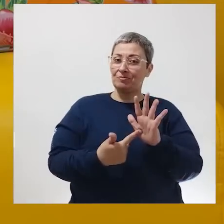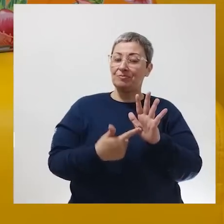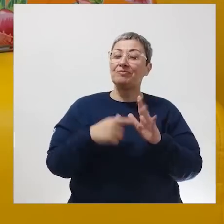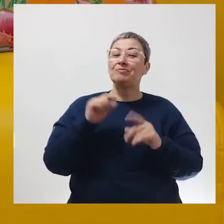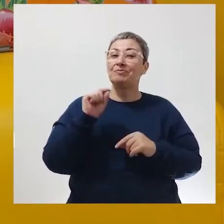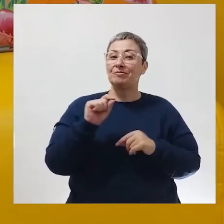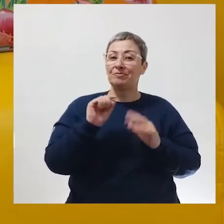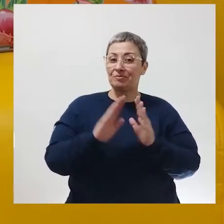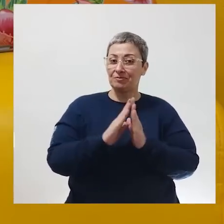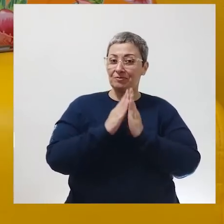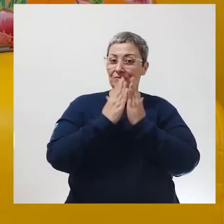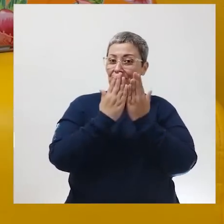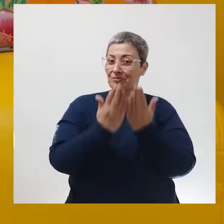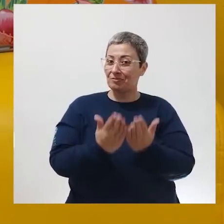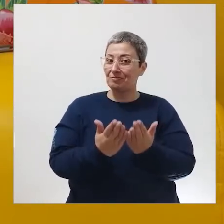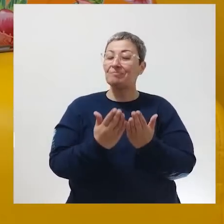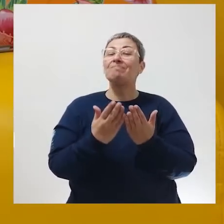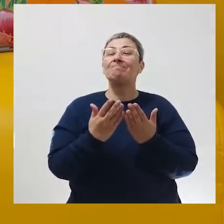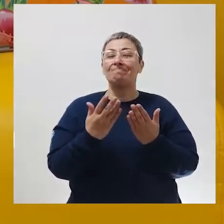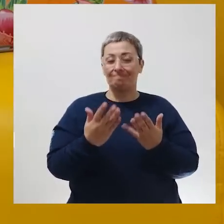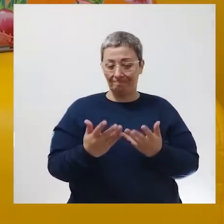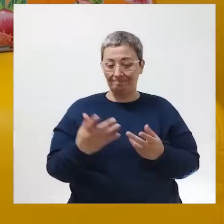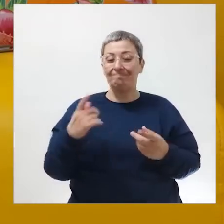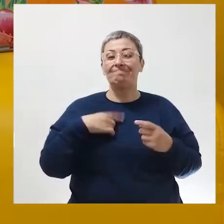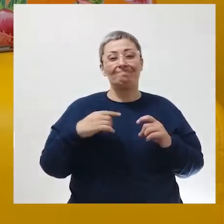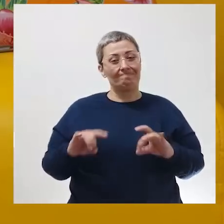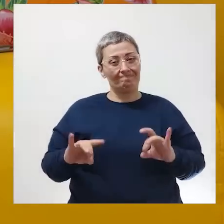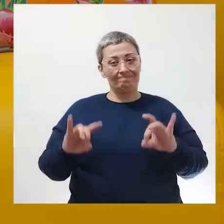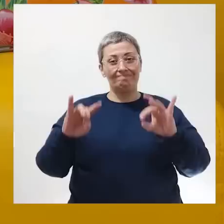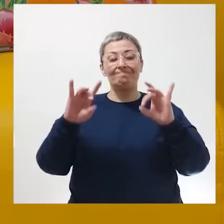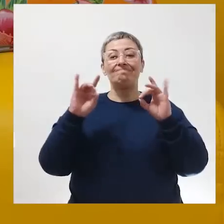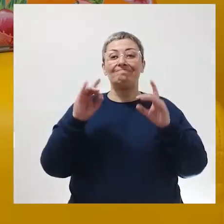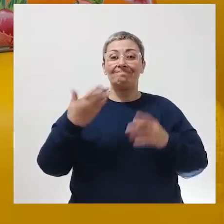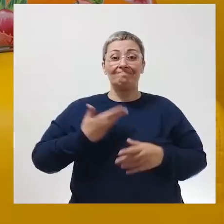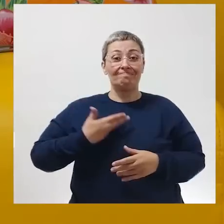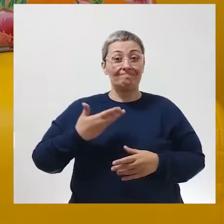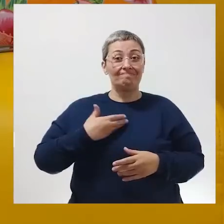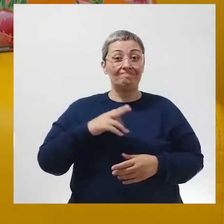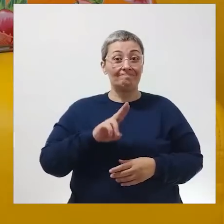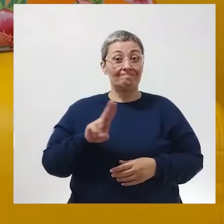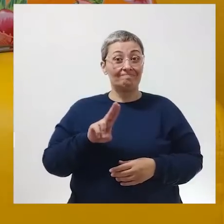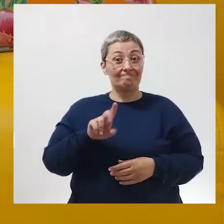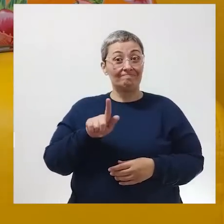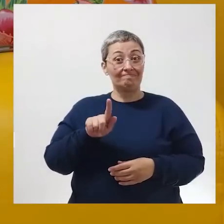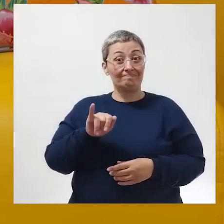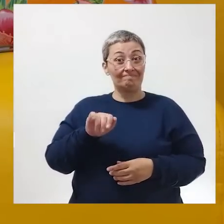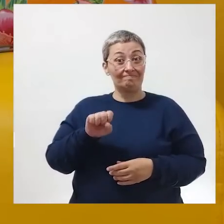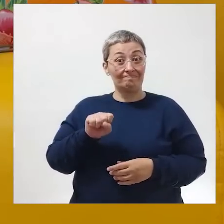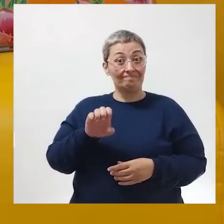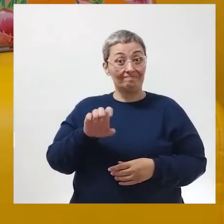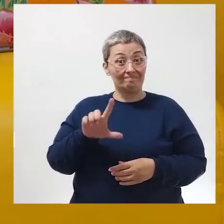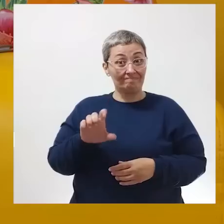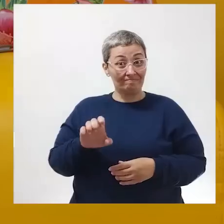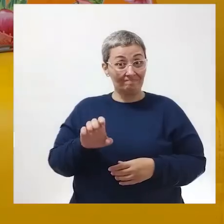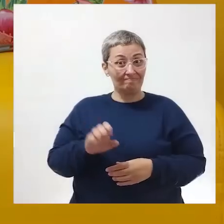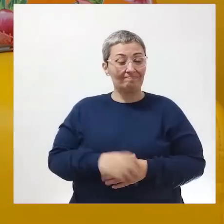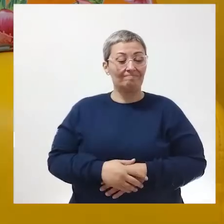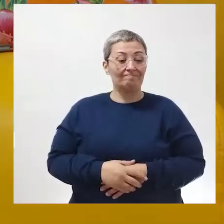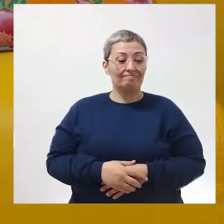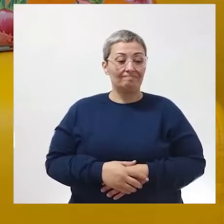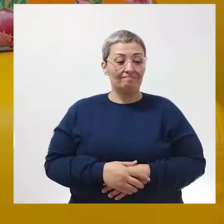para vocês um livro muito, muito especial da minha amiga Gisele.